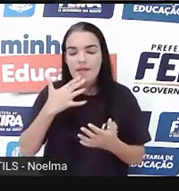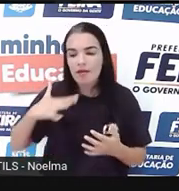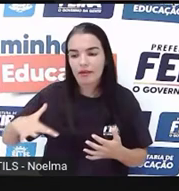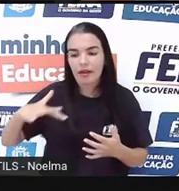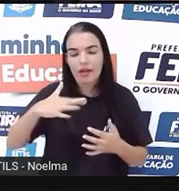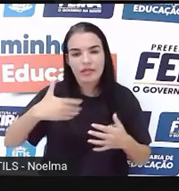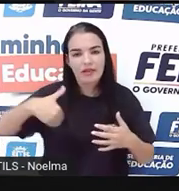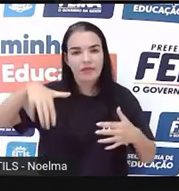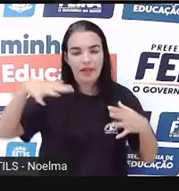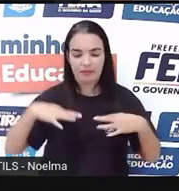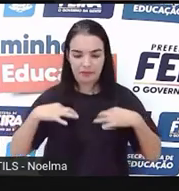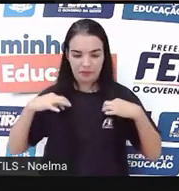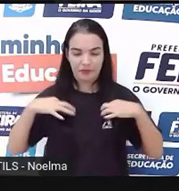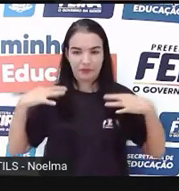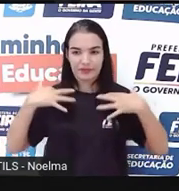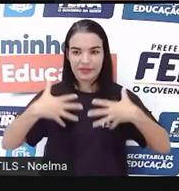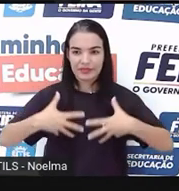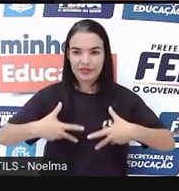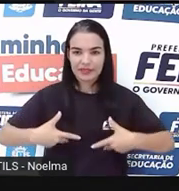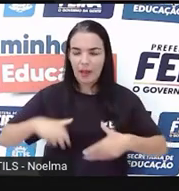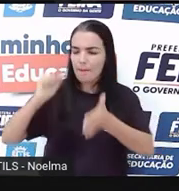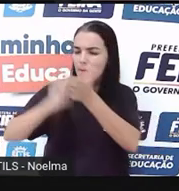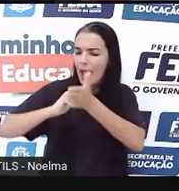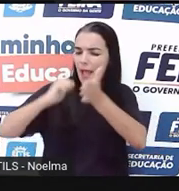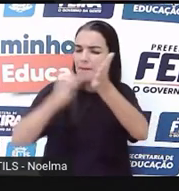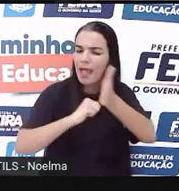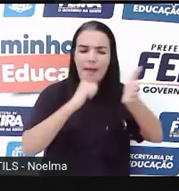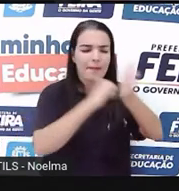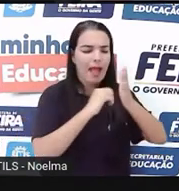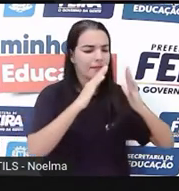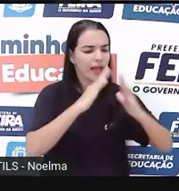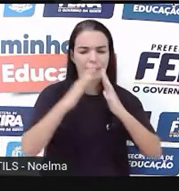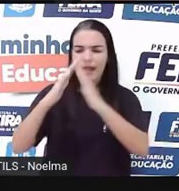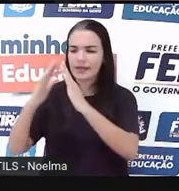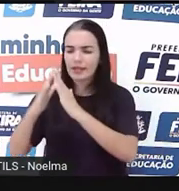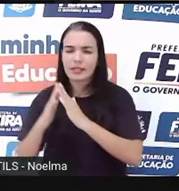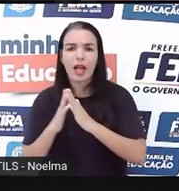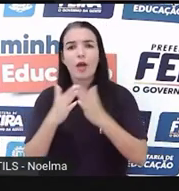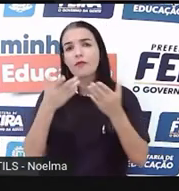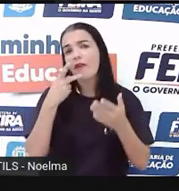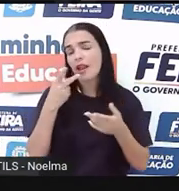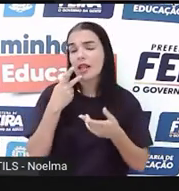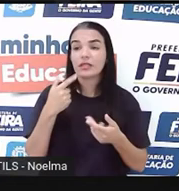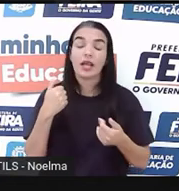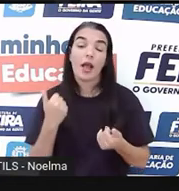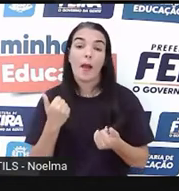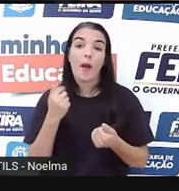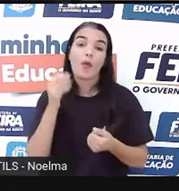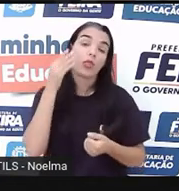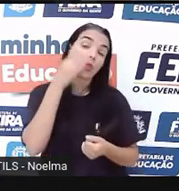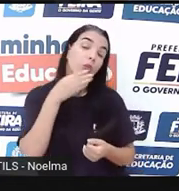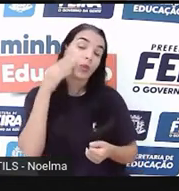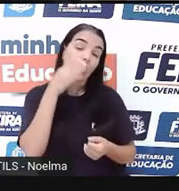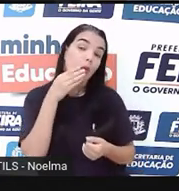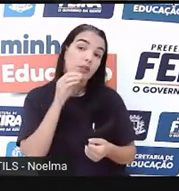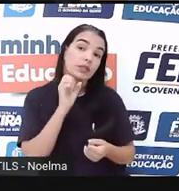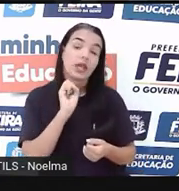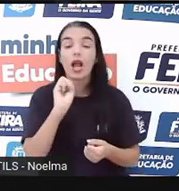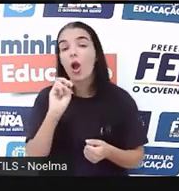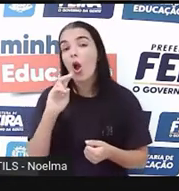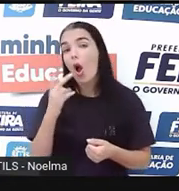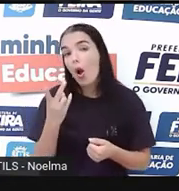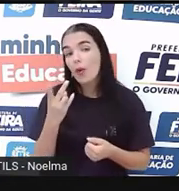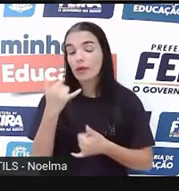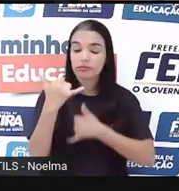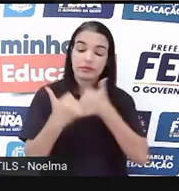fantasiadas pelas ruas e batem de porta em porta, dizendo trick or treat, trick or treat.